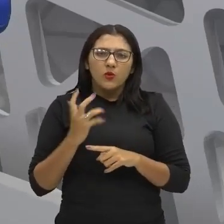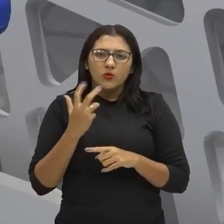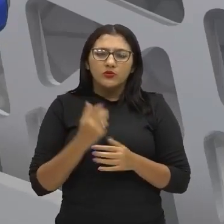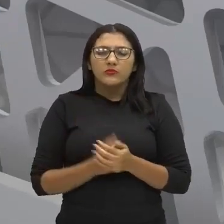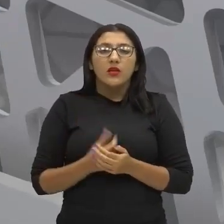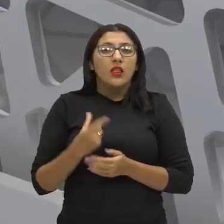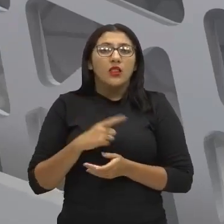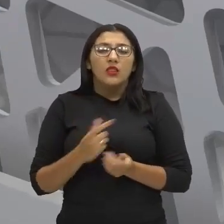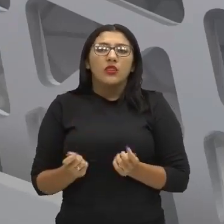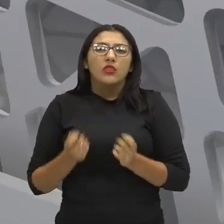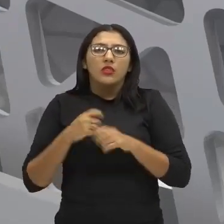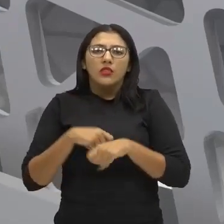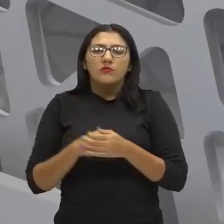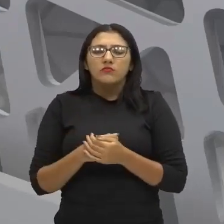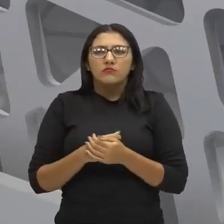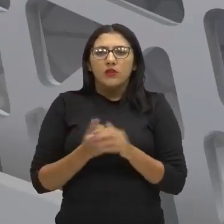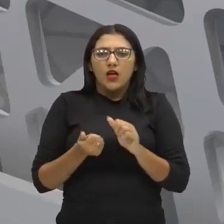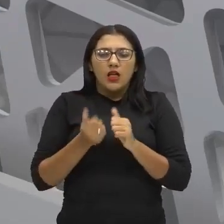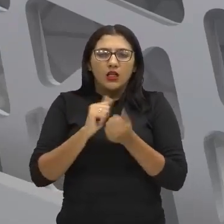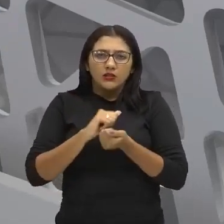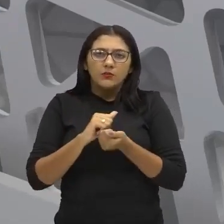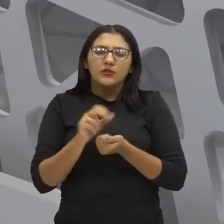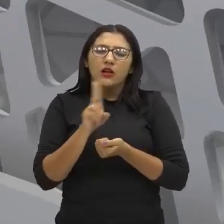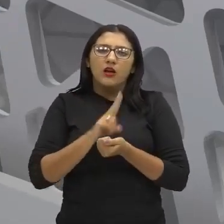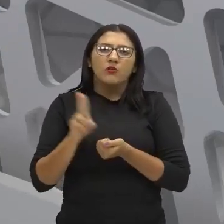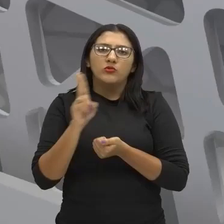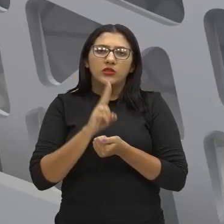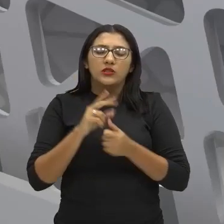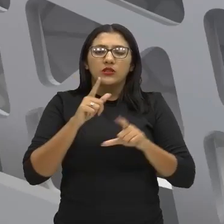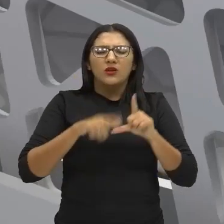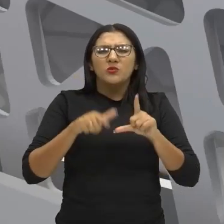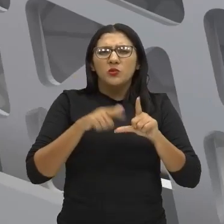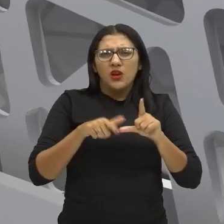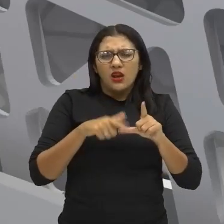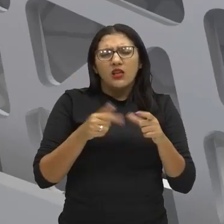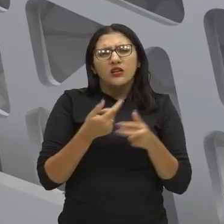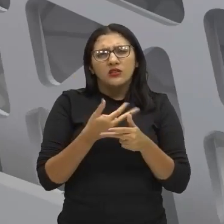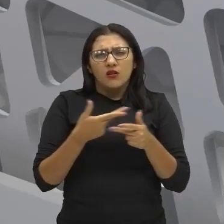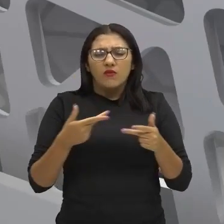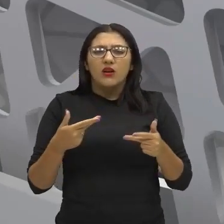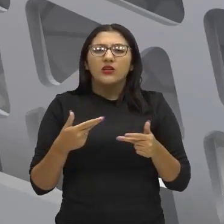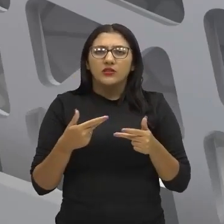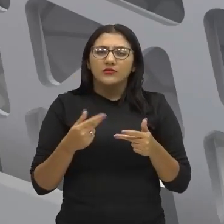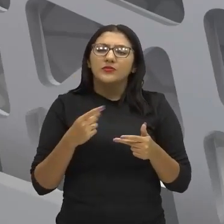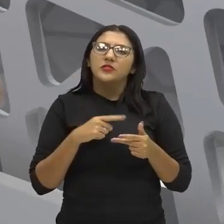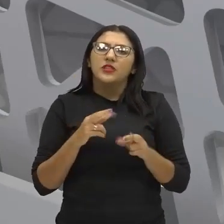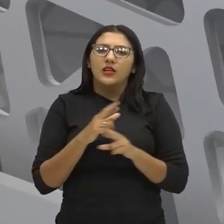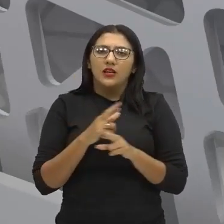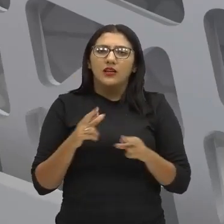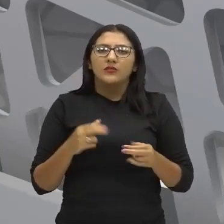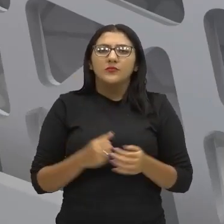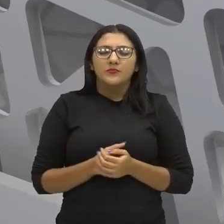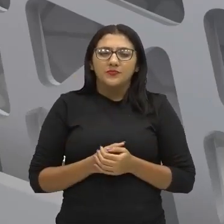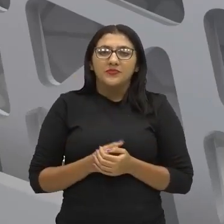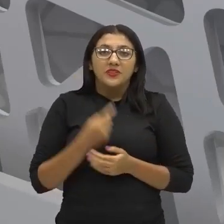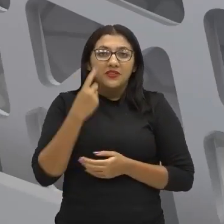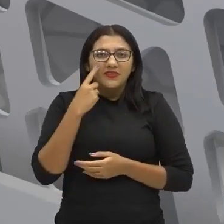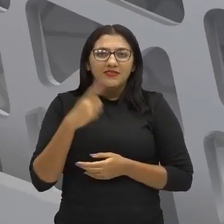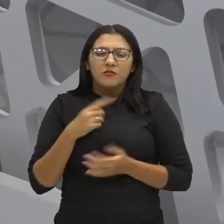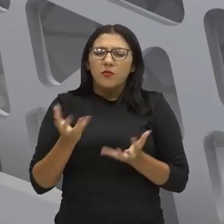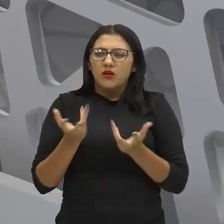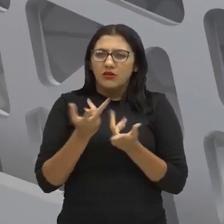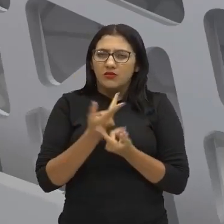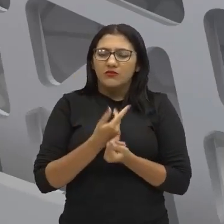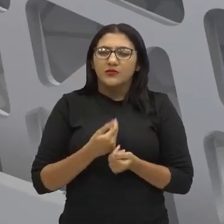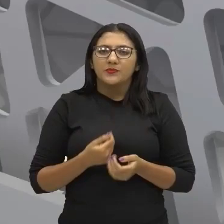você pode transcrever utilizando letras. É isso que é abstração. E com isso veio a riqueza da